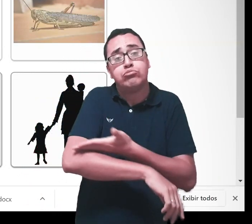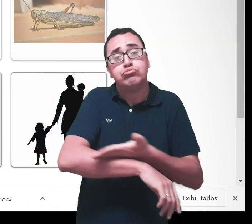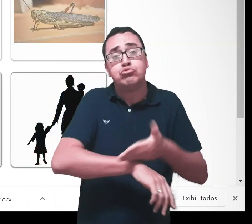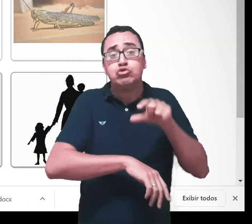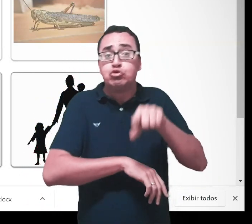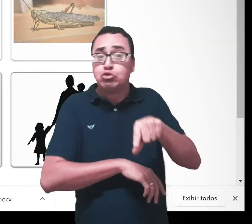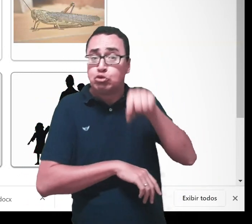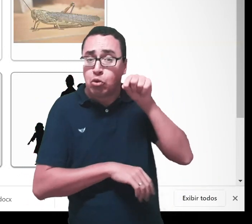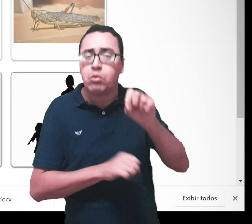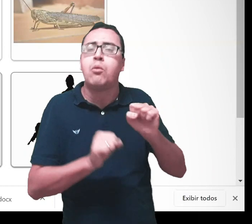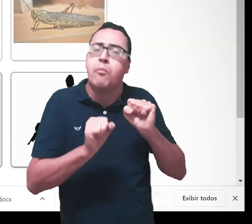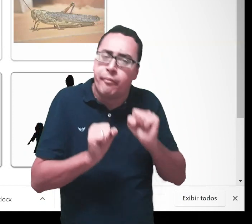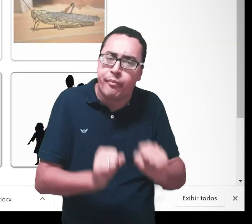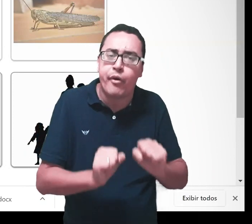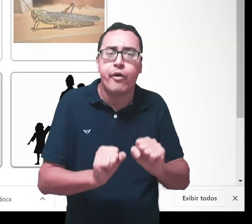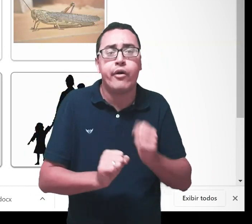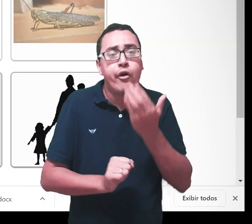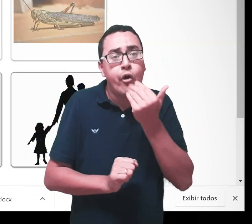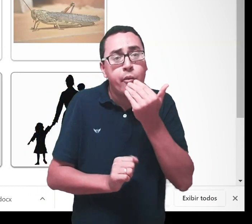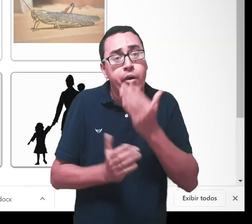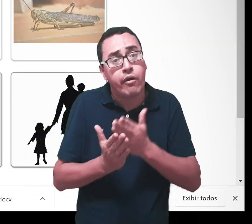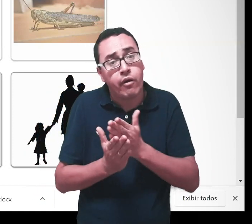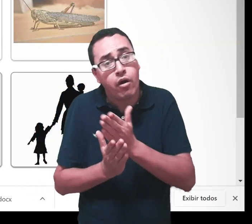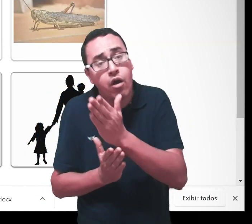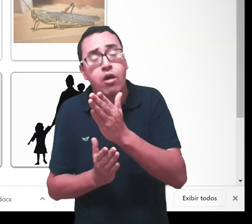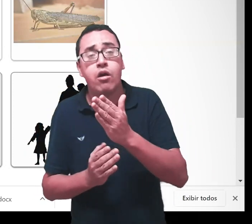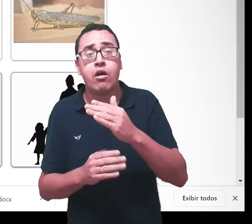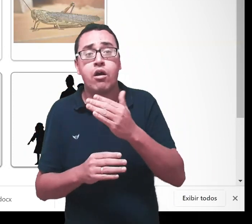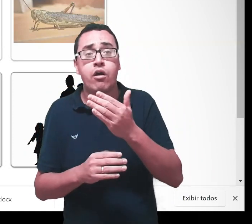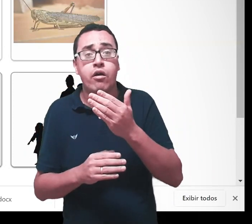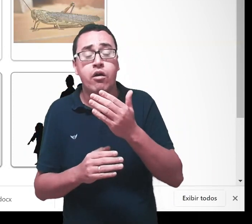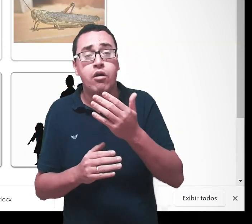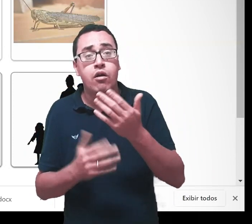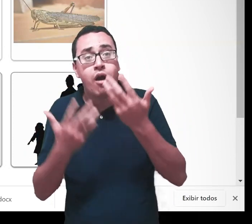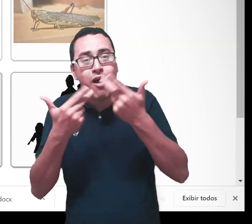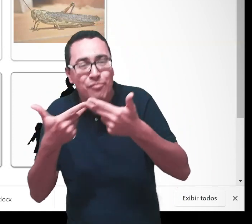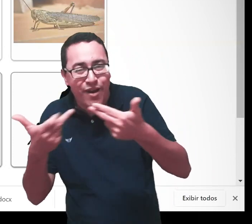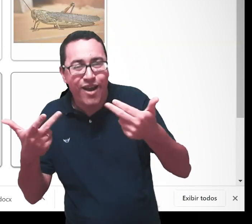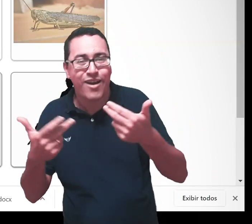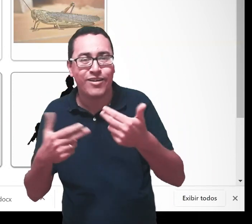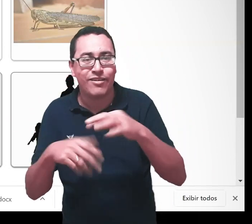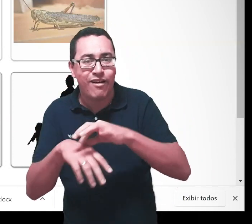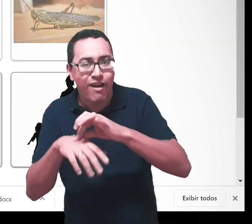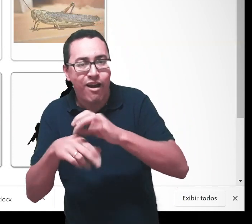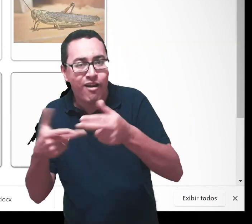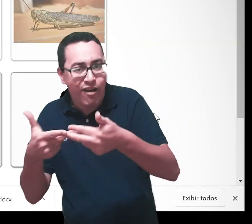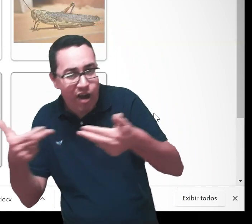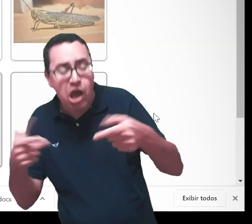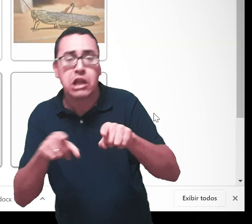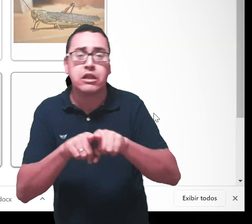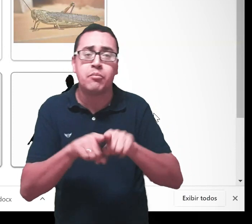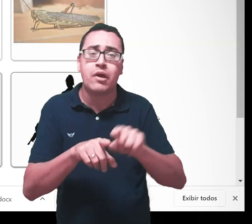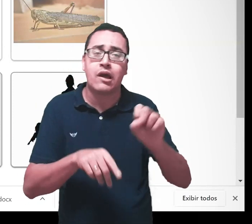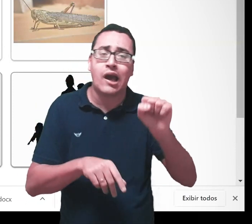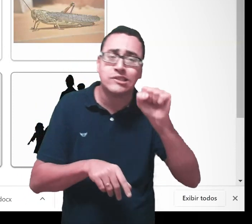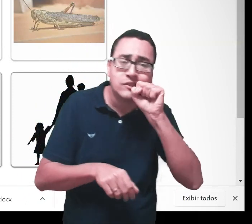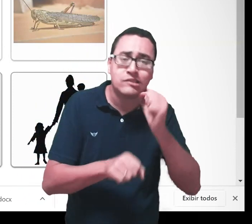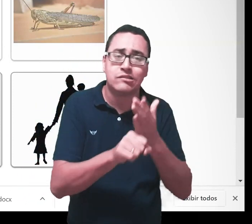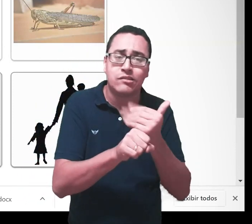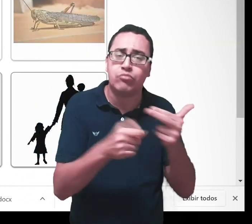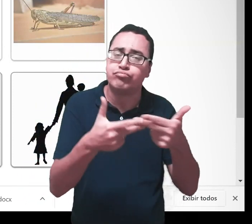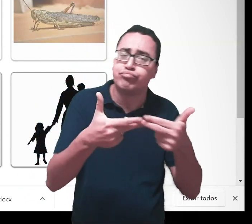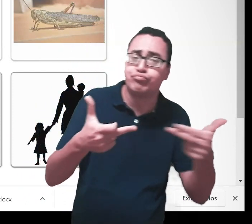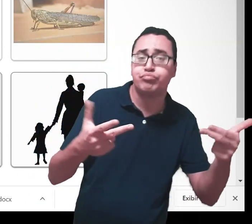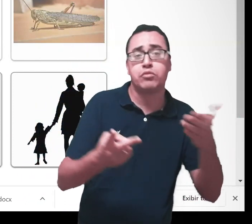escolhas, podem se alimentar tanto de animais quanto de legumes. Essa resposta já saiu aí. Você lembra onde